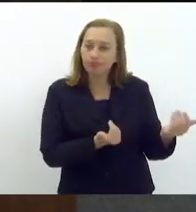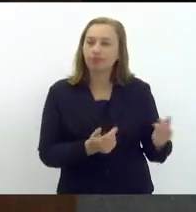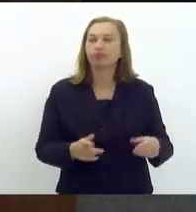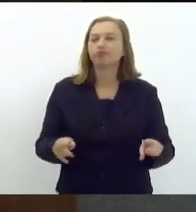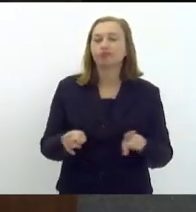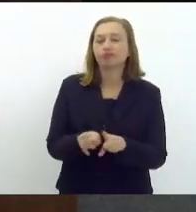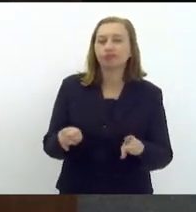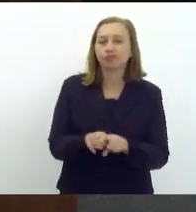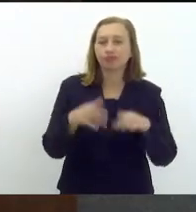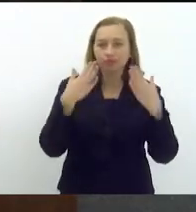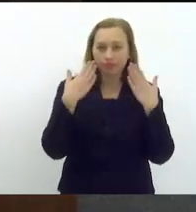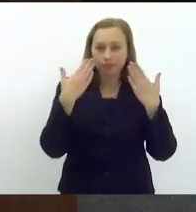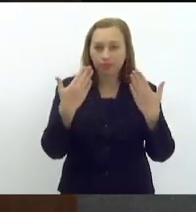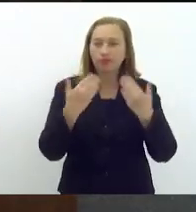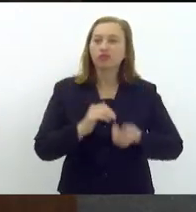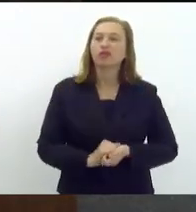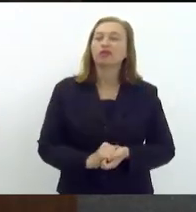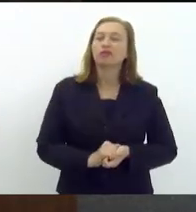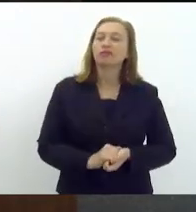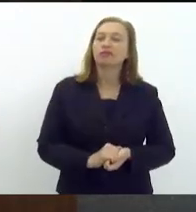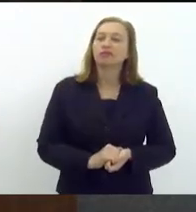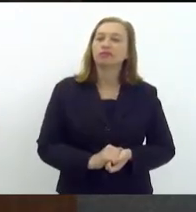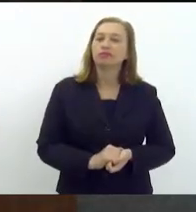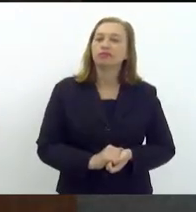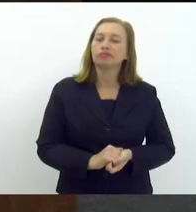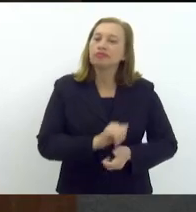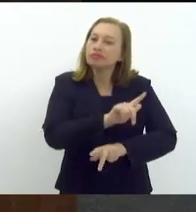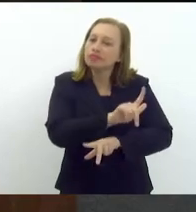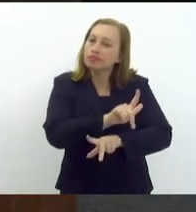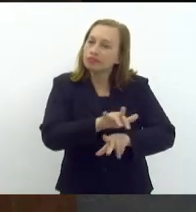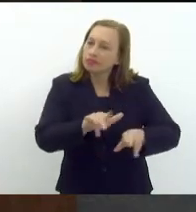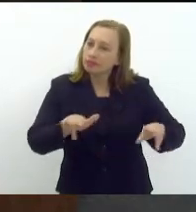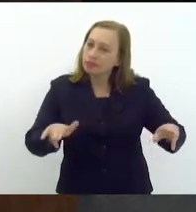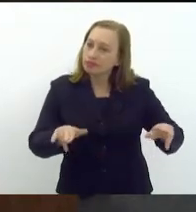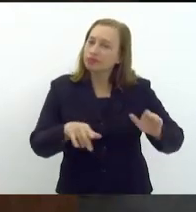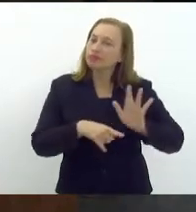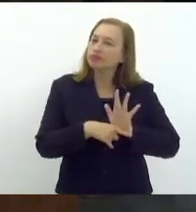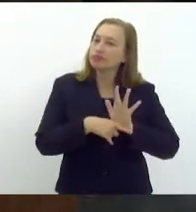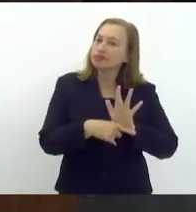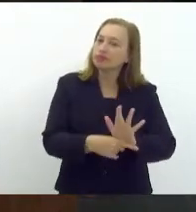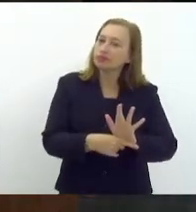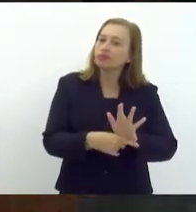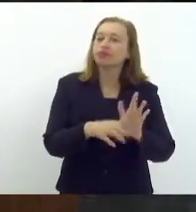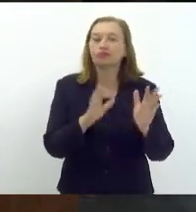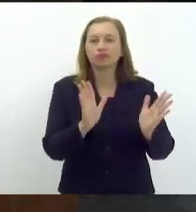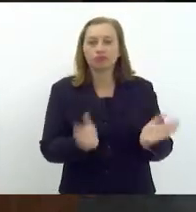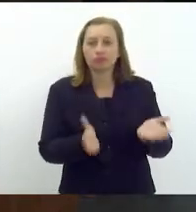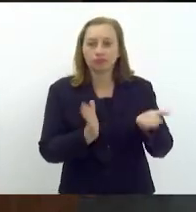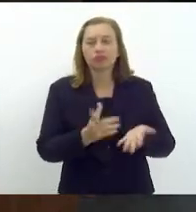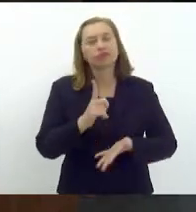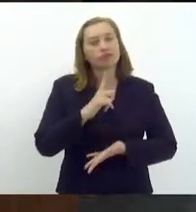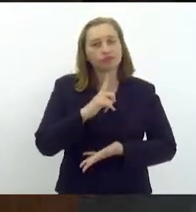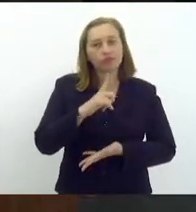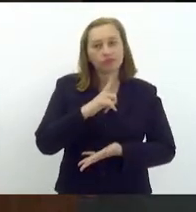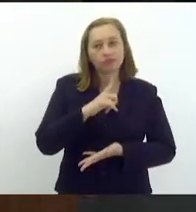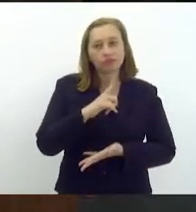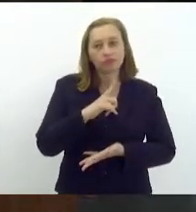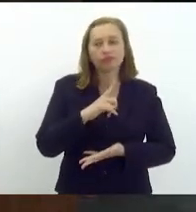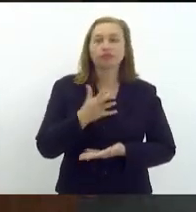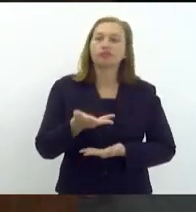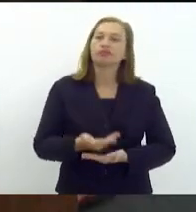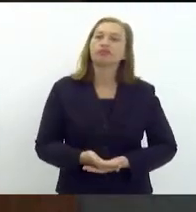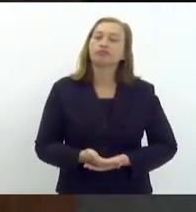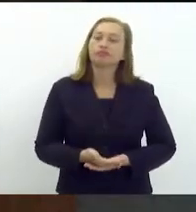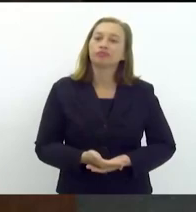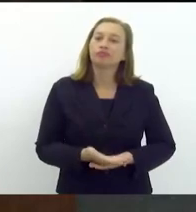representa a das diversas contribuições que hoje nós temos para nos chamarmos